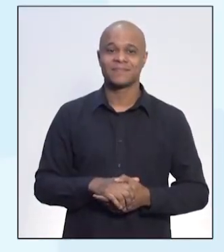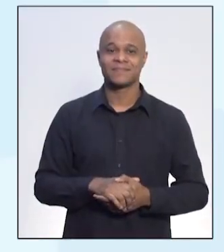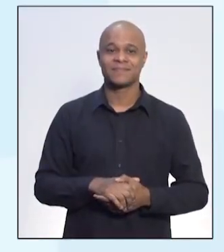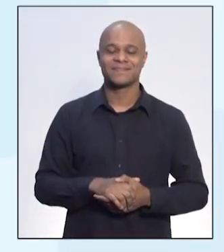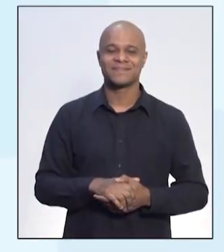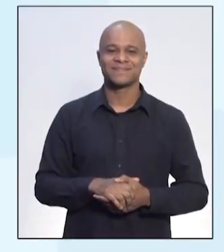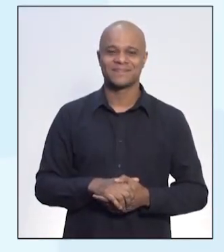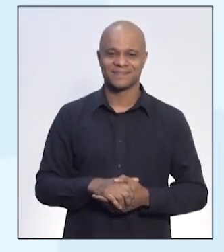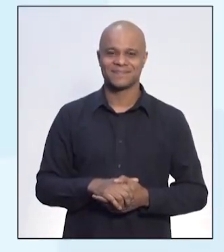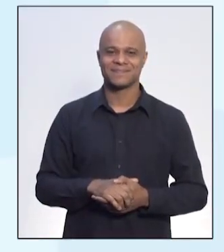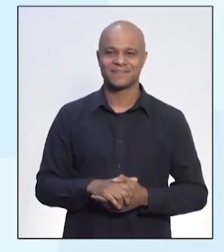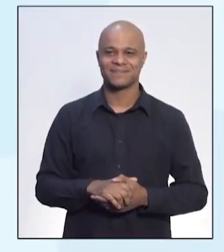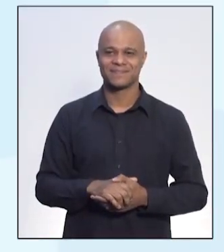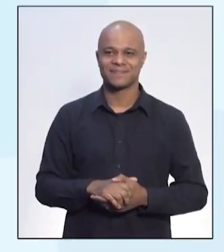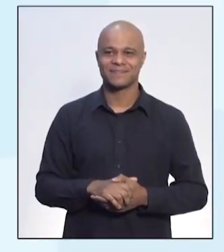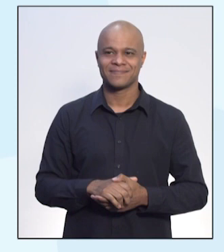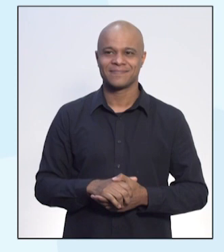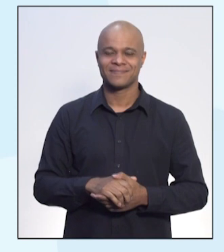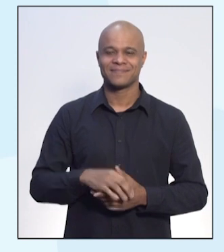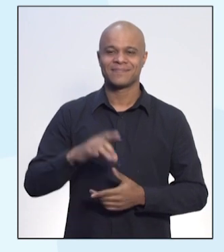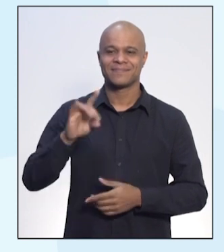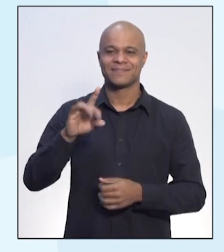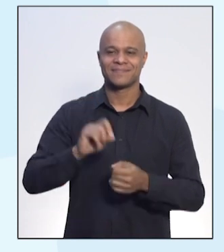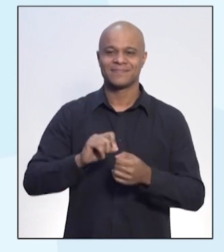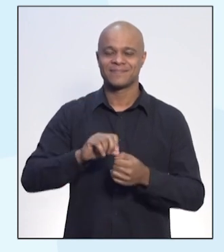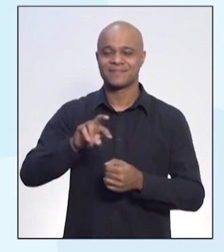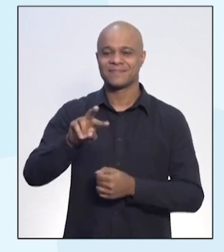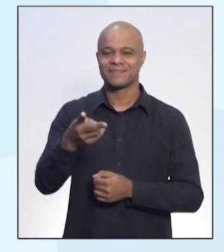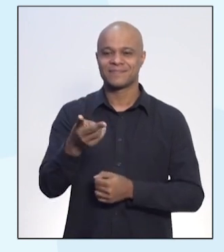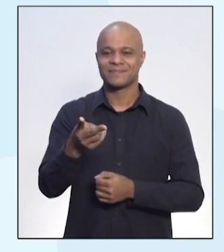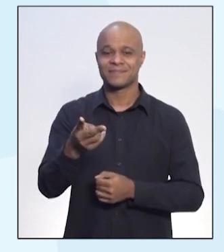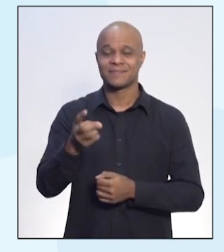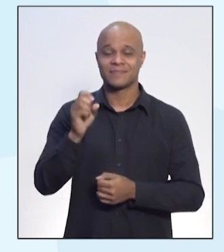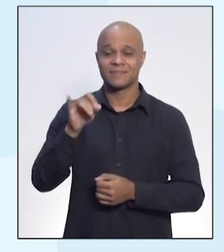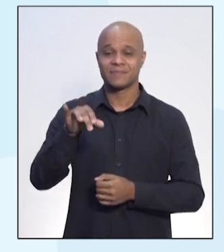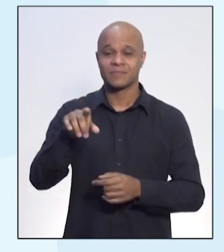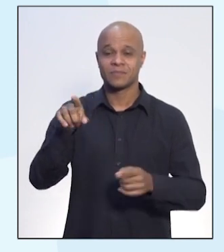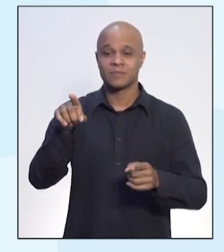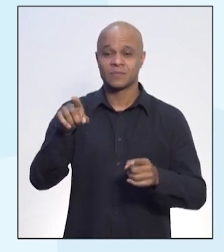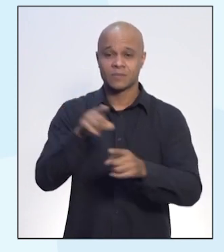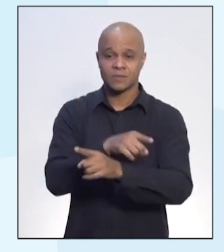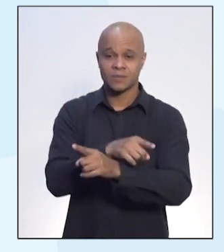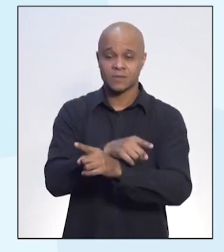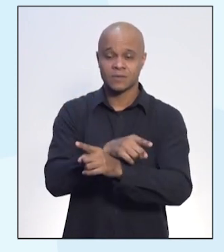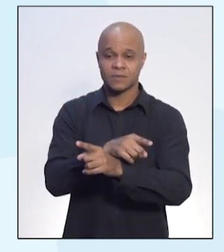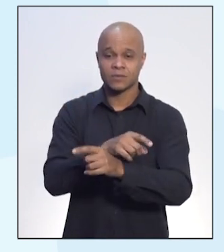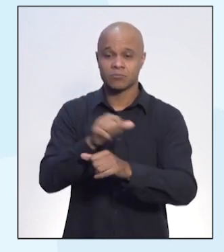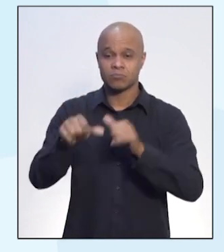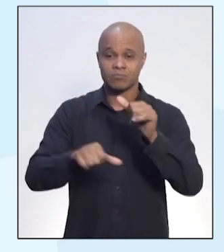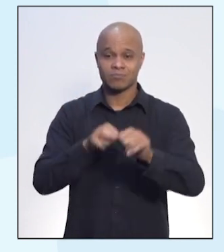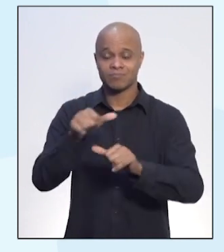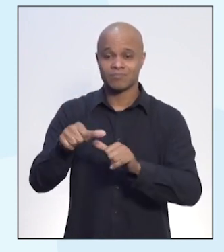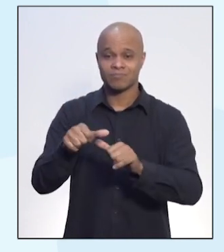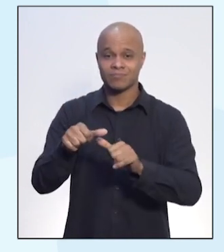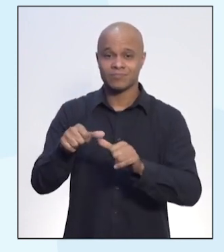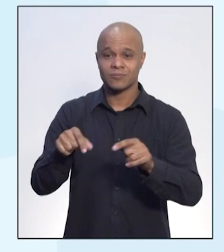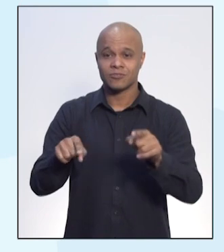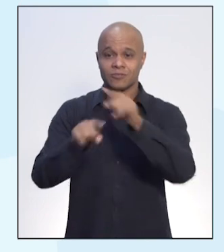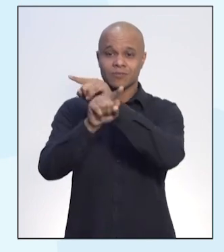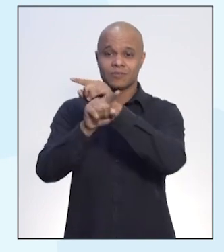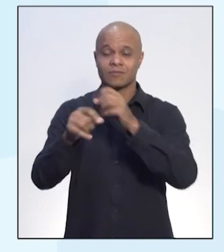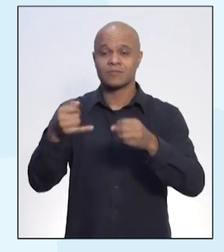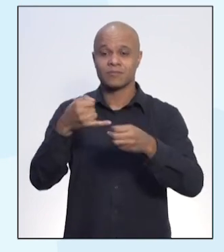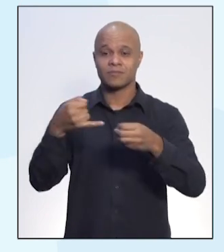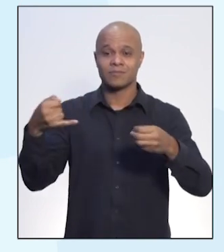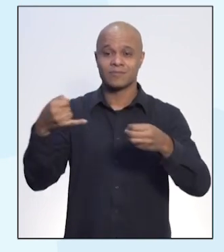Aí, vocês estão vendo, né? É só fazer o inverso. Se eu desço para achar a fórmula, eu subo para achar o íon. É a mesma coisa, perfeito?